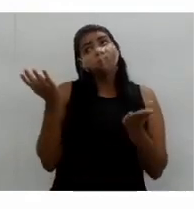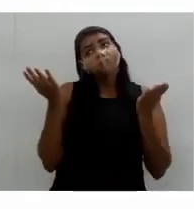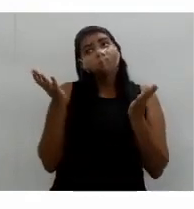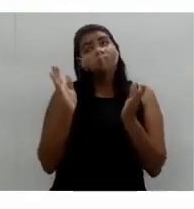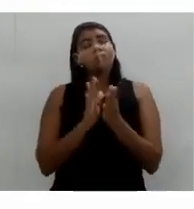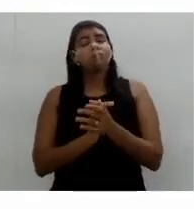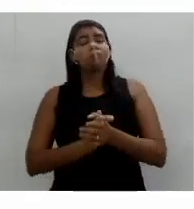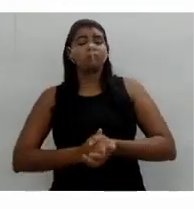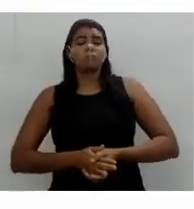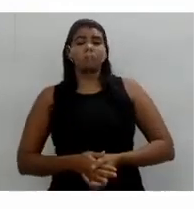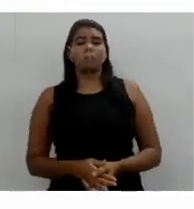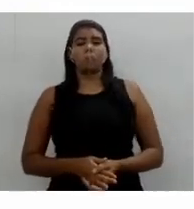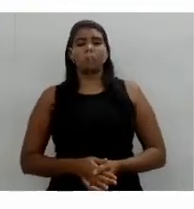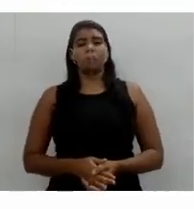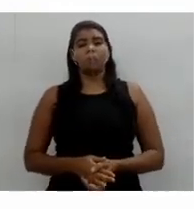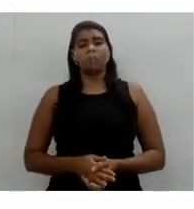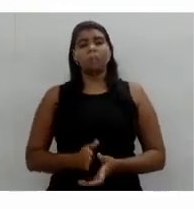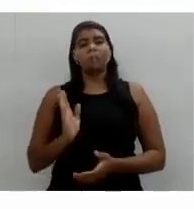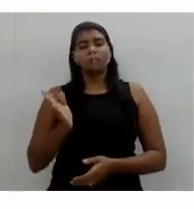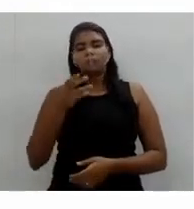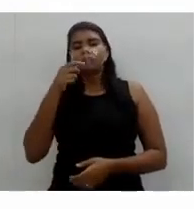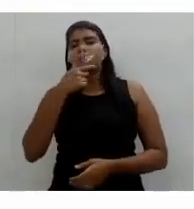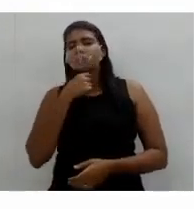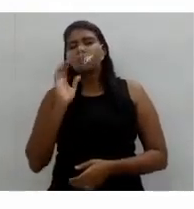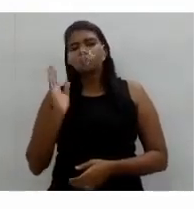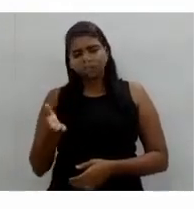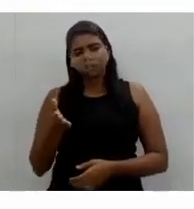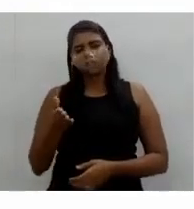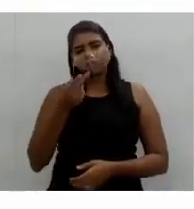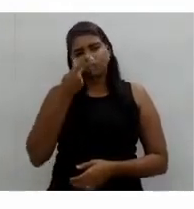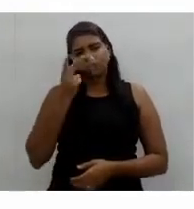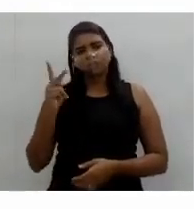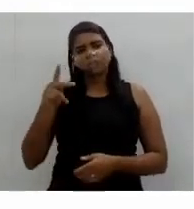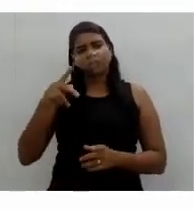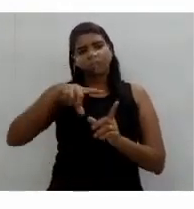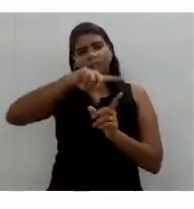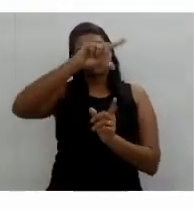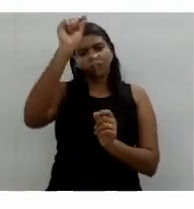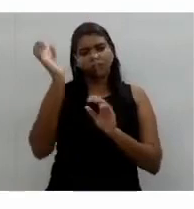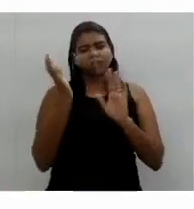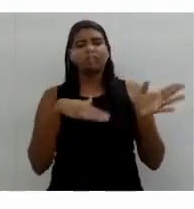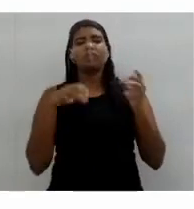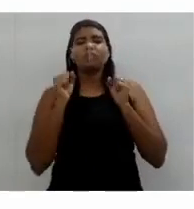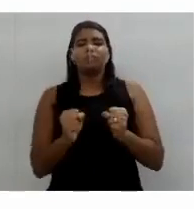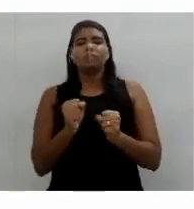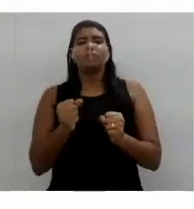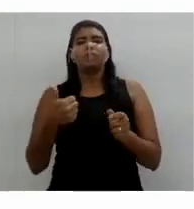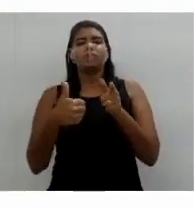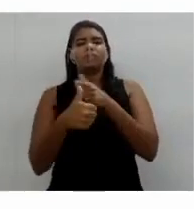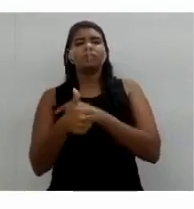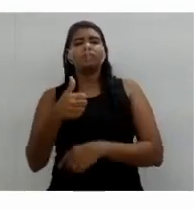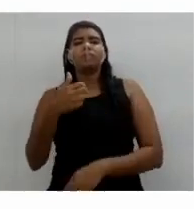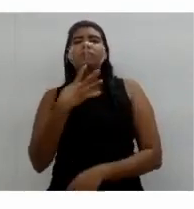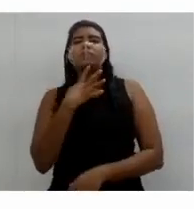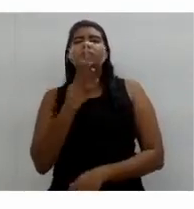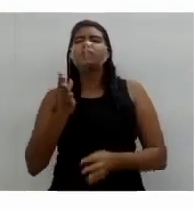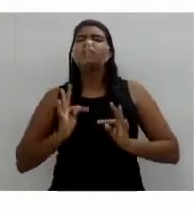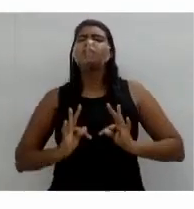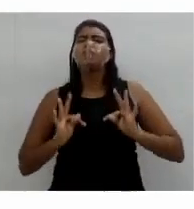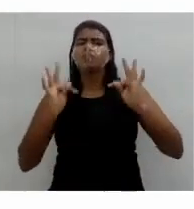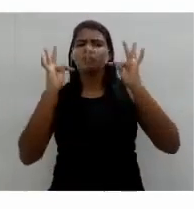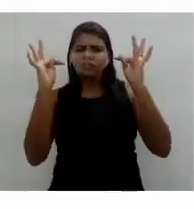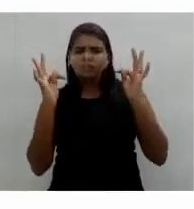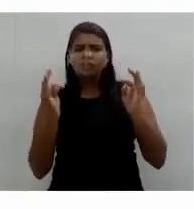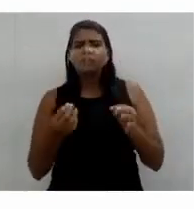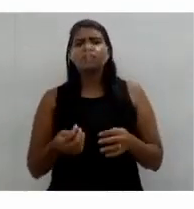colocadas em relação à ida do homem à Lua, né? A gente pode, primeiro, conhecer que tecnologia estava disponível